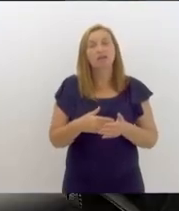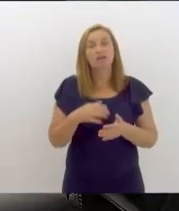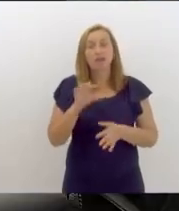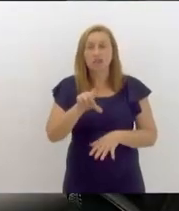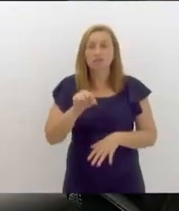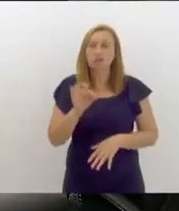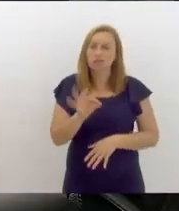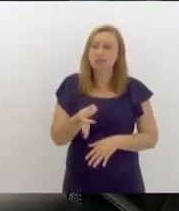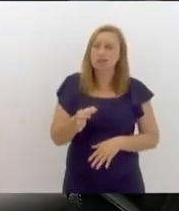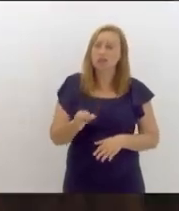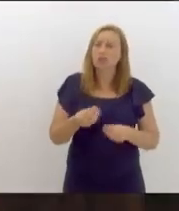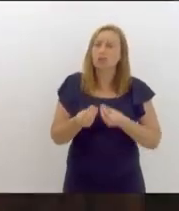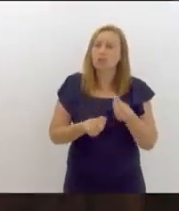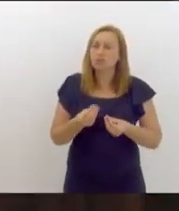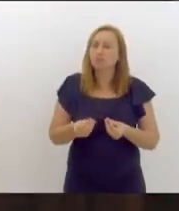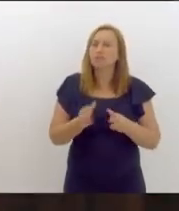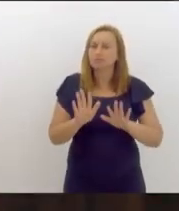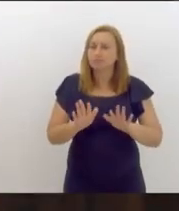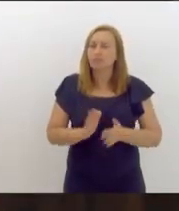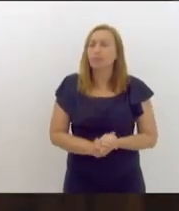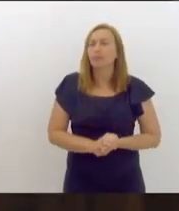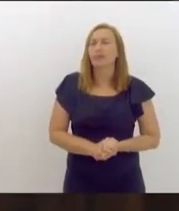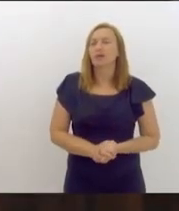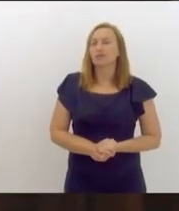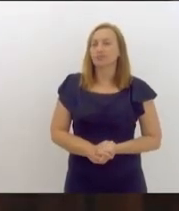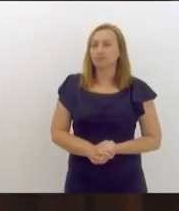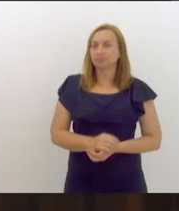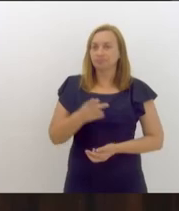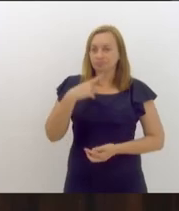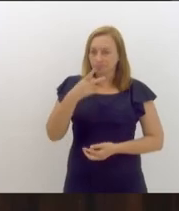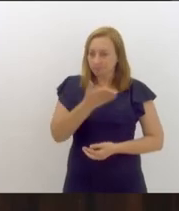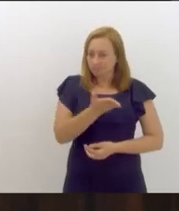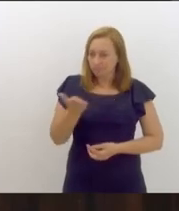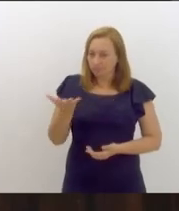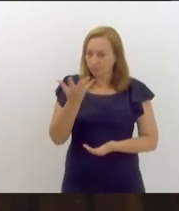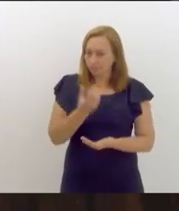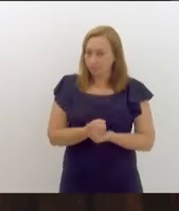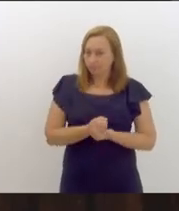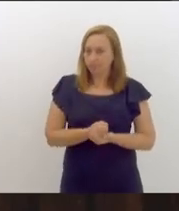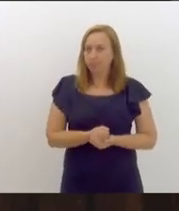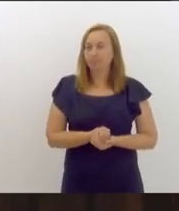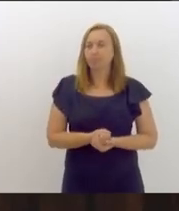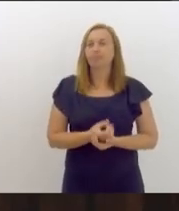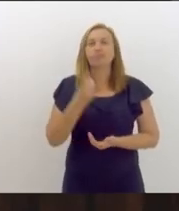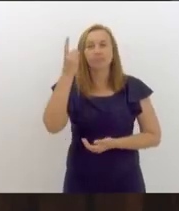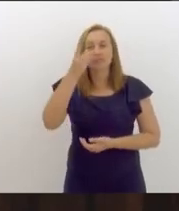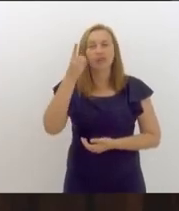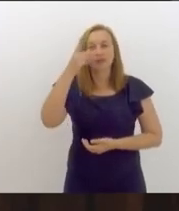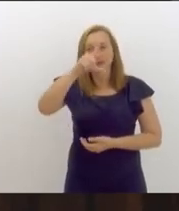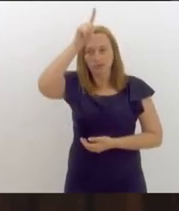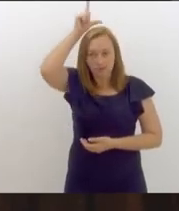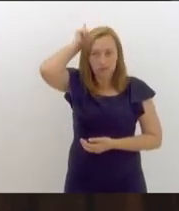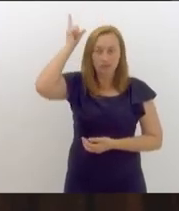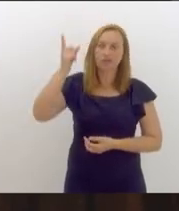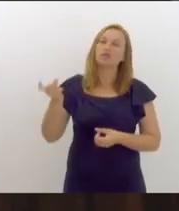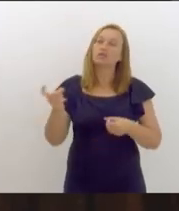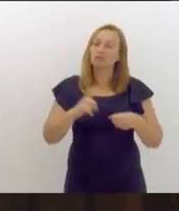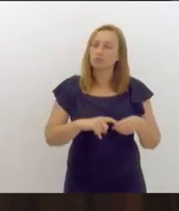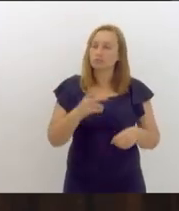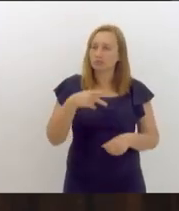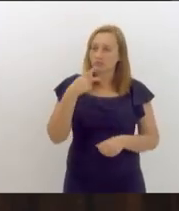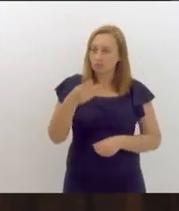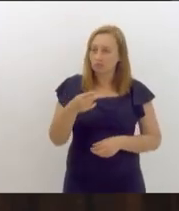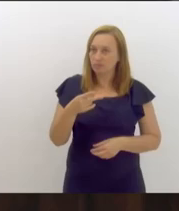vai ser feito eu queria só trazer aqui para os presentes e deixar registrado Deputado Luiz Paulo volta a firmar